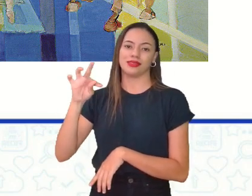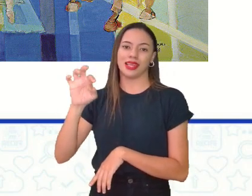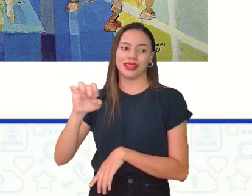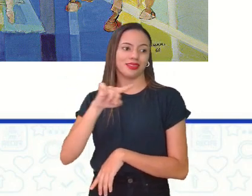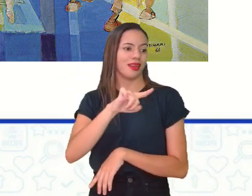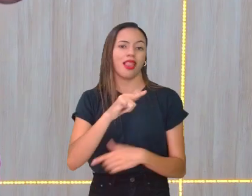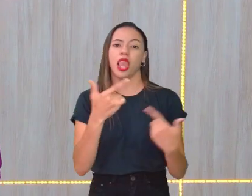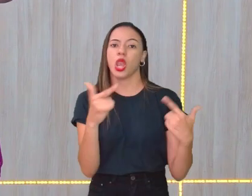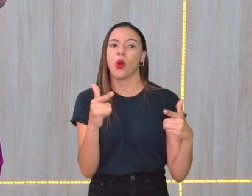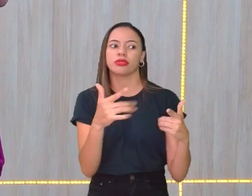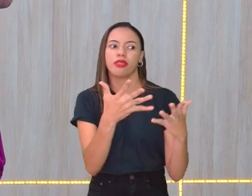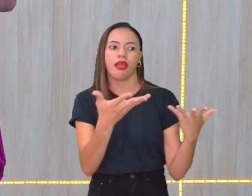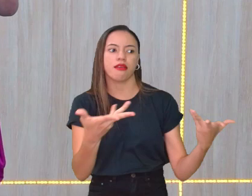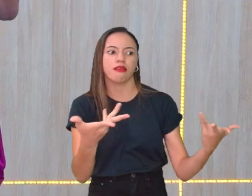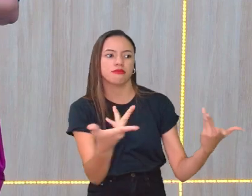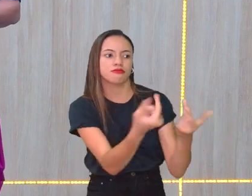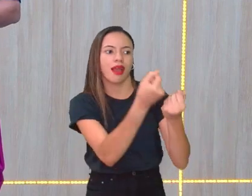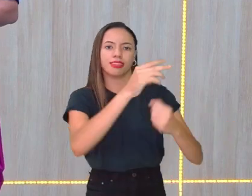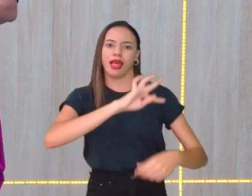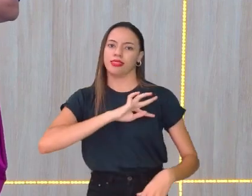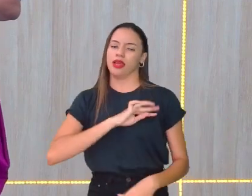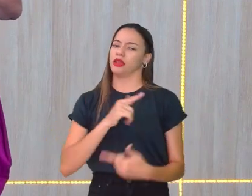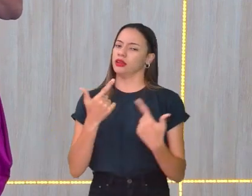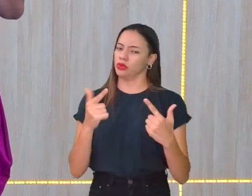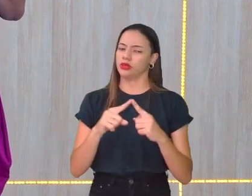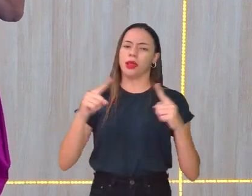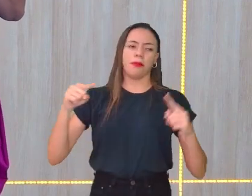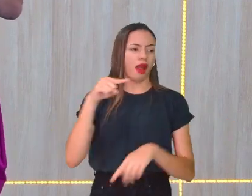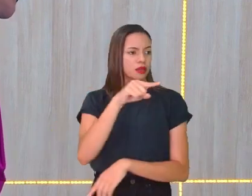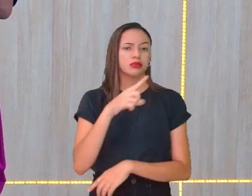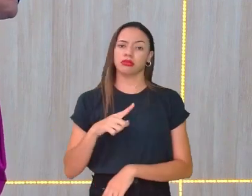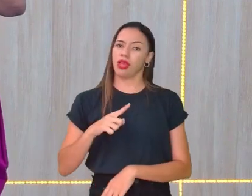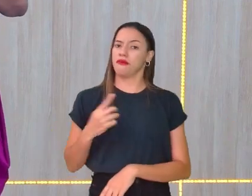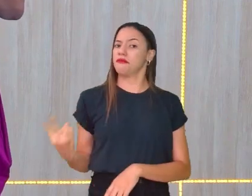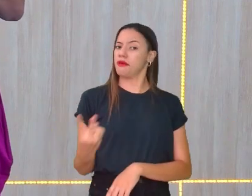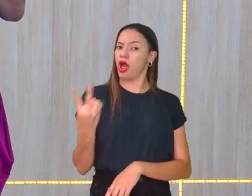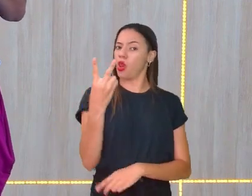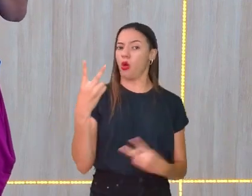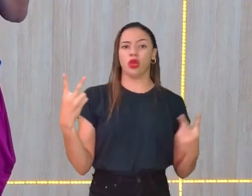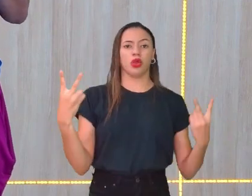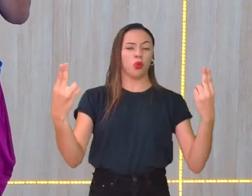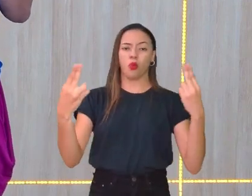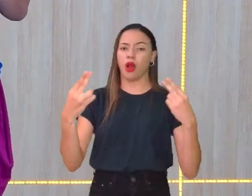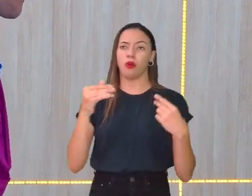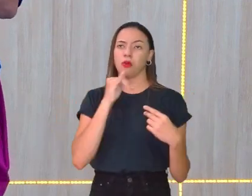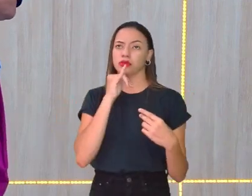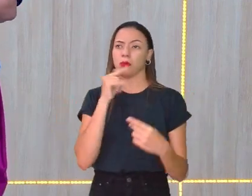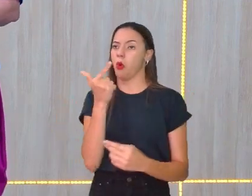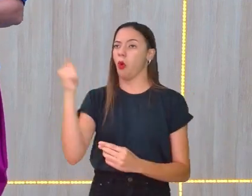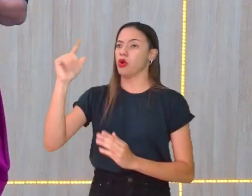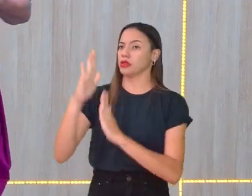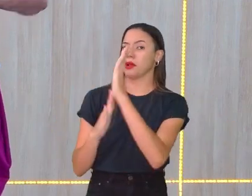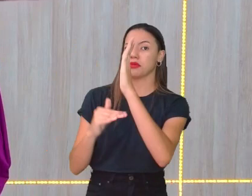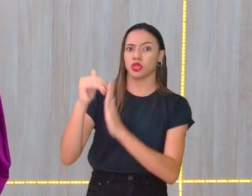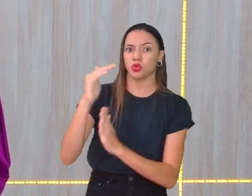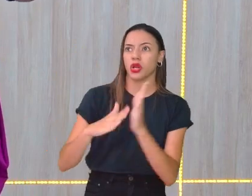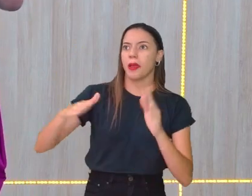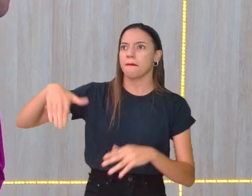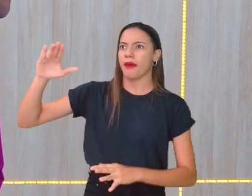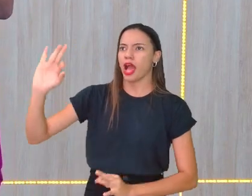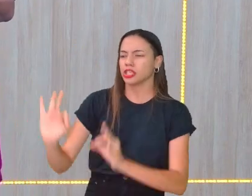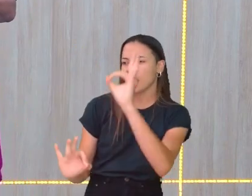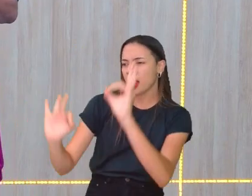tem talento e é uma obra belíssima e tem tanto valor quanto uma obra mais elaborada, mais cerebral, né,